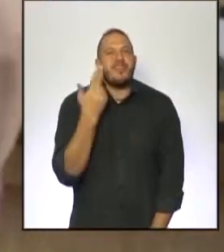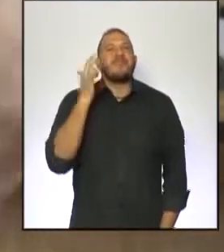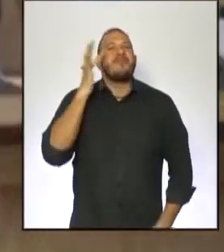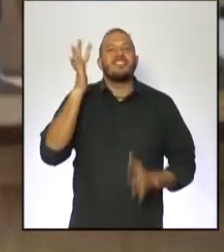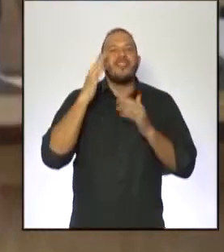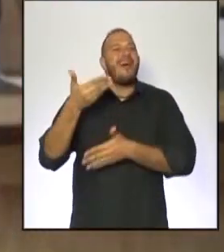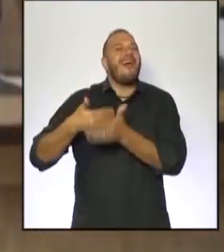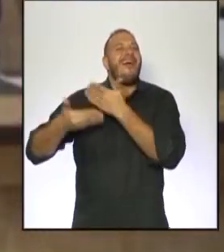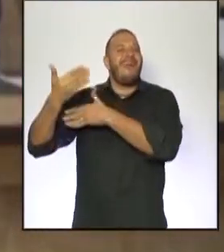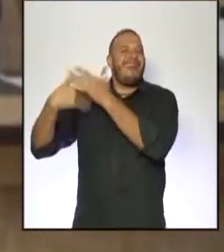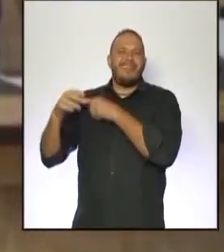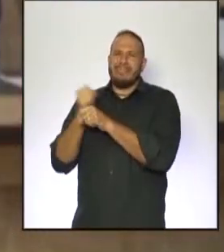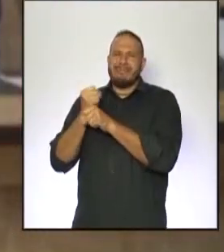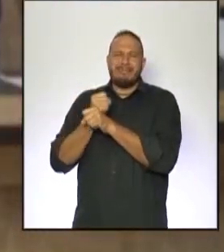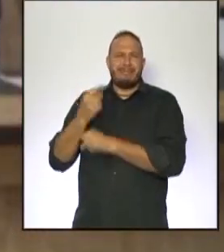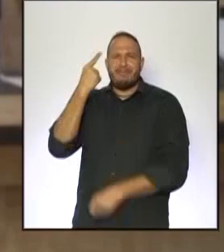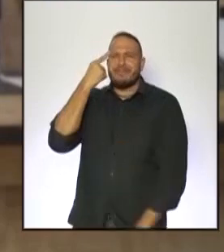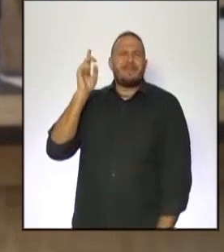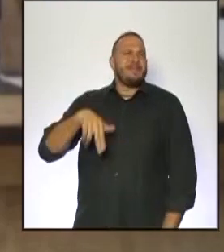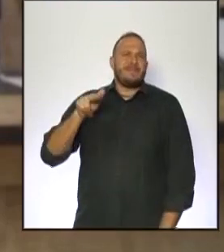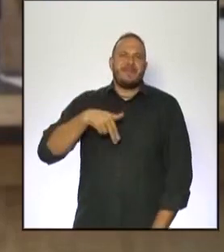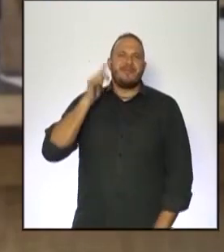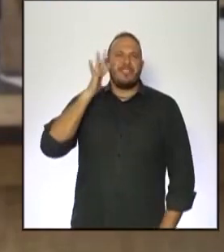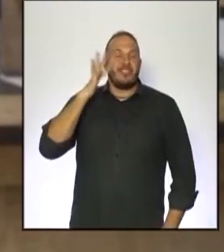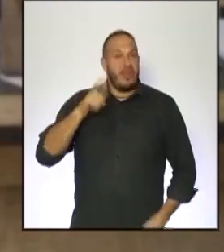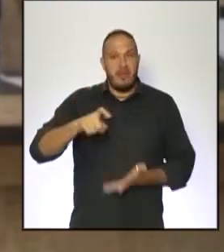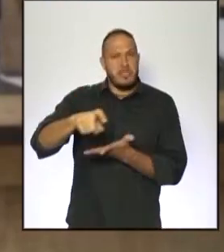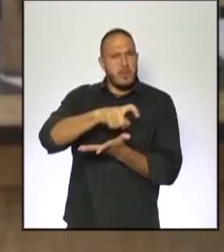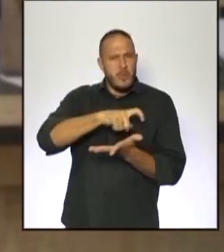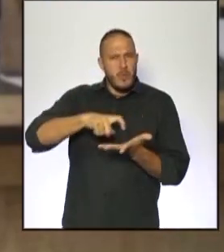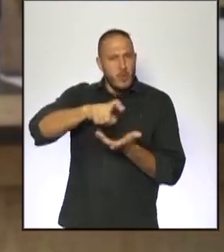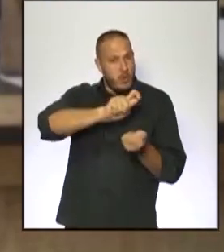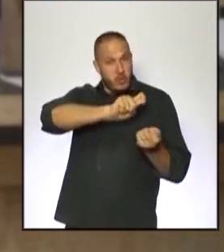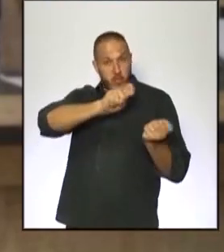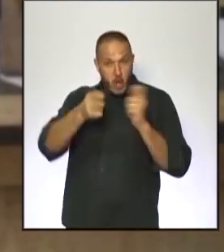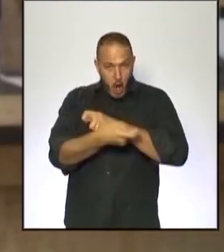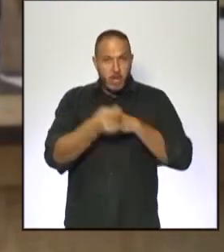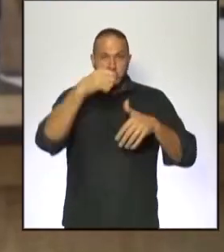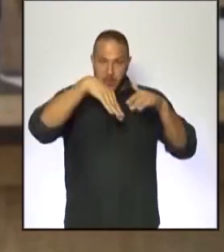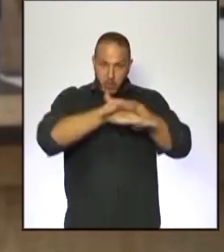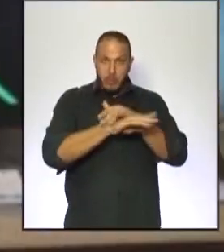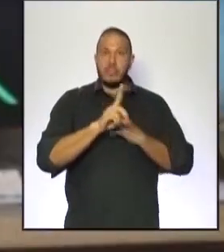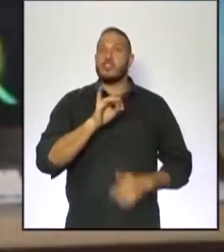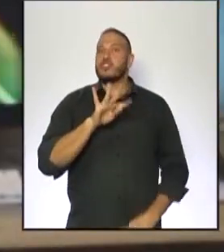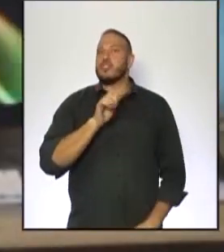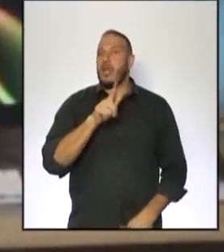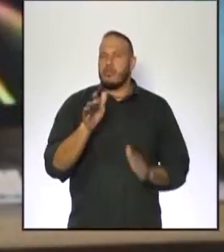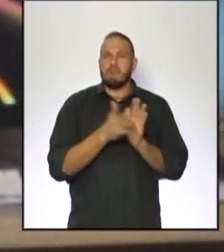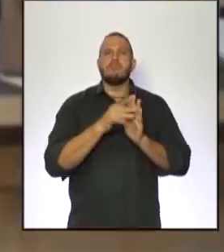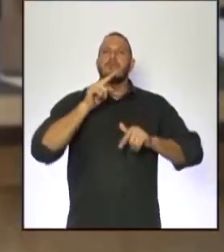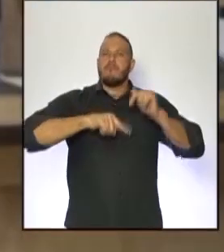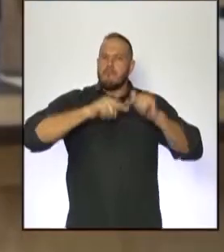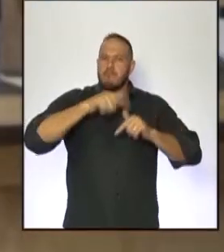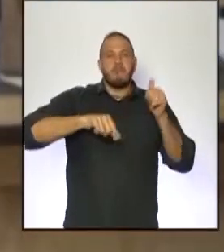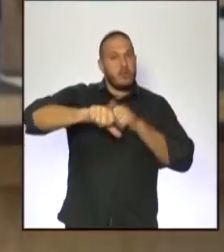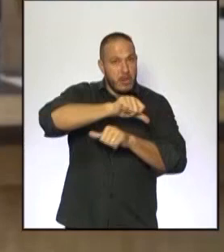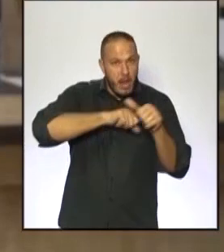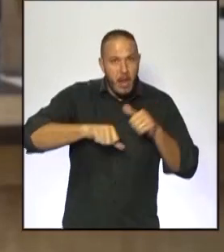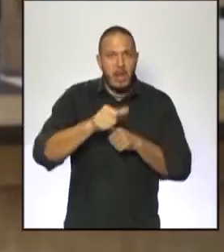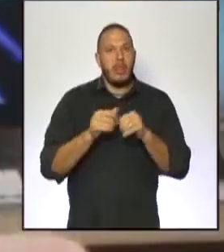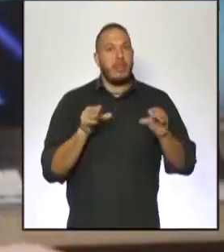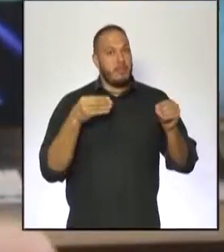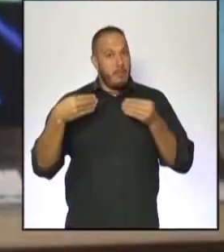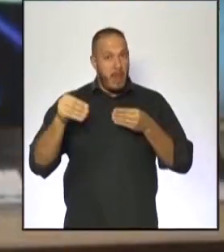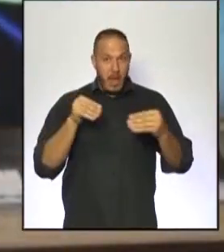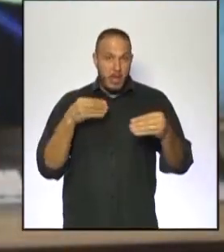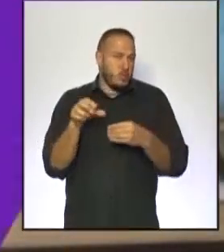inimaginável alguns anos atrás. É uma máquina que converte arquivos digitais em objetos de